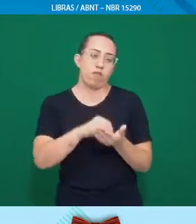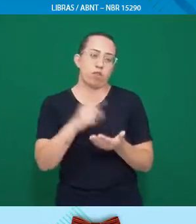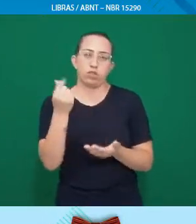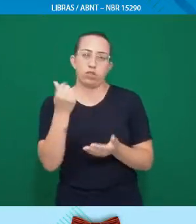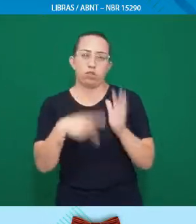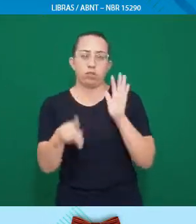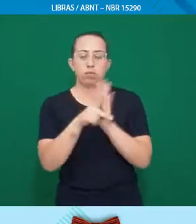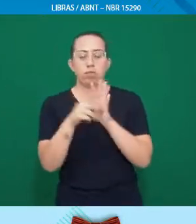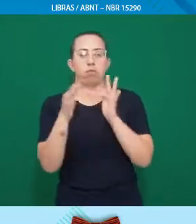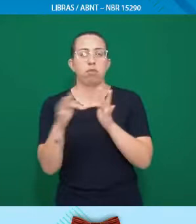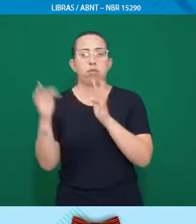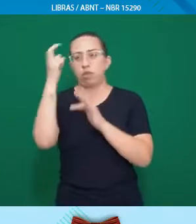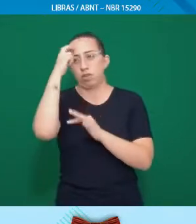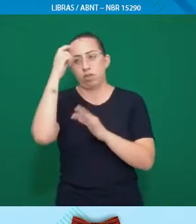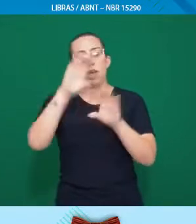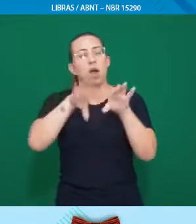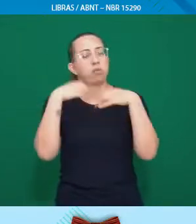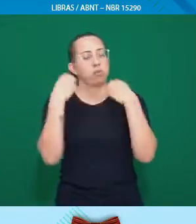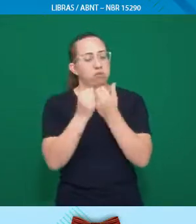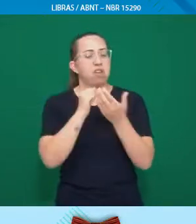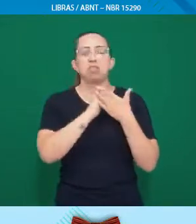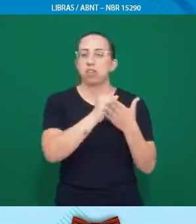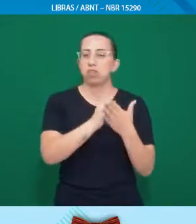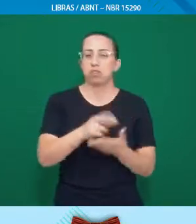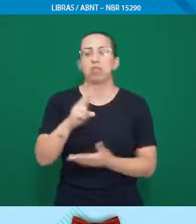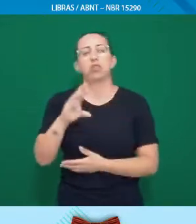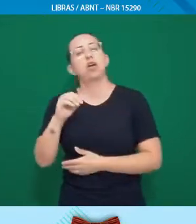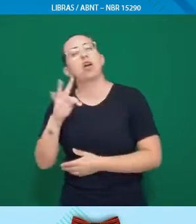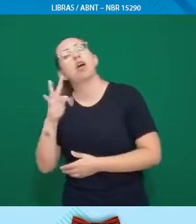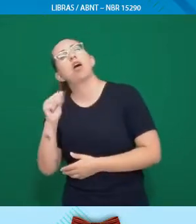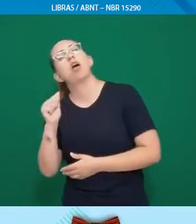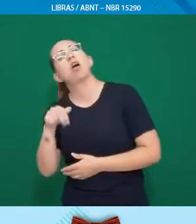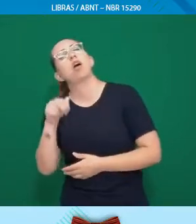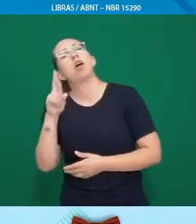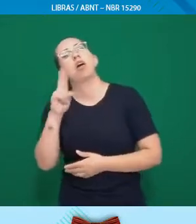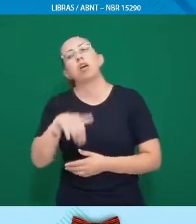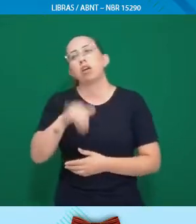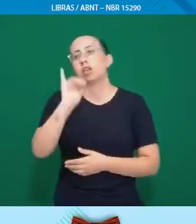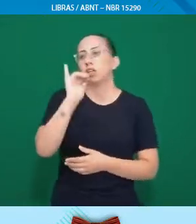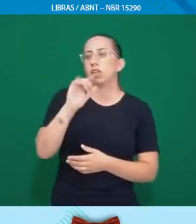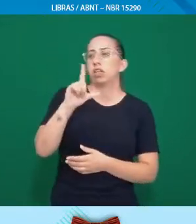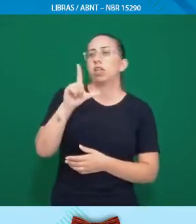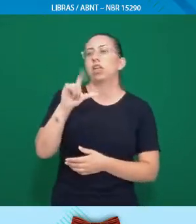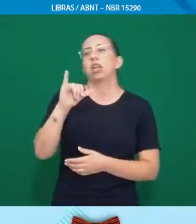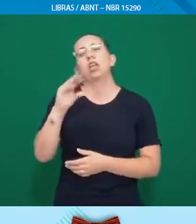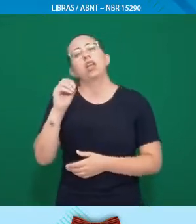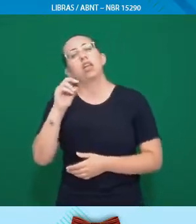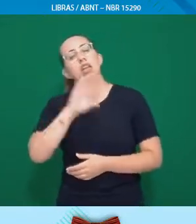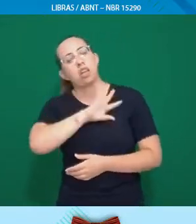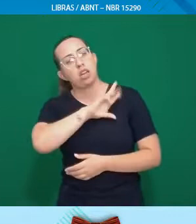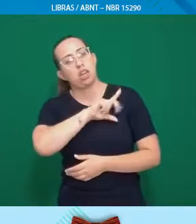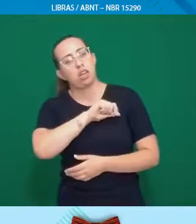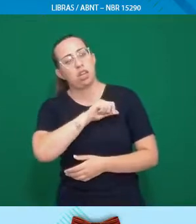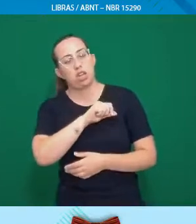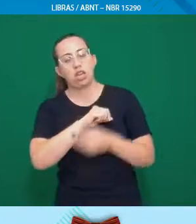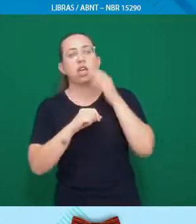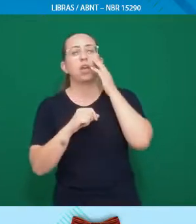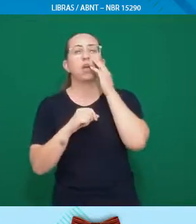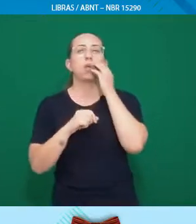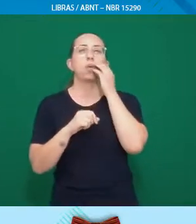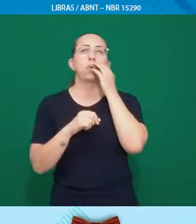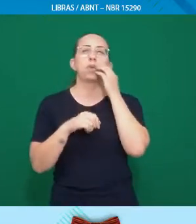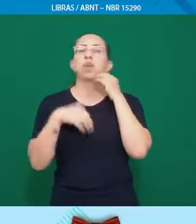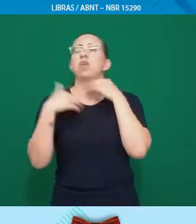esteve presente né clubes de serviço Rotary o Lions sempre estiveram presentes nos ajudando fazendo